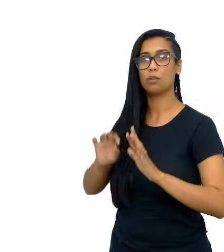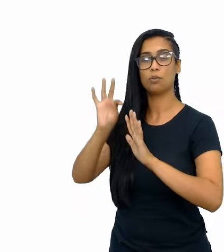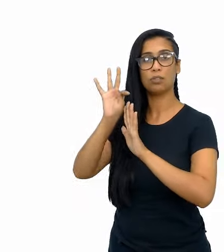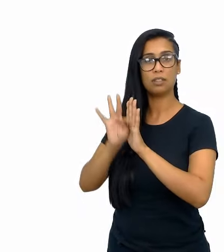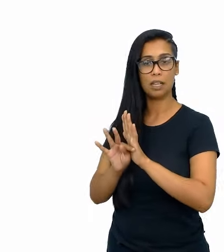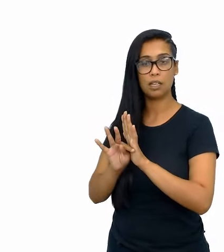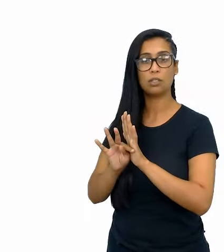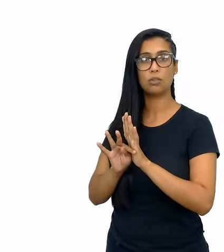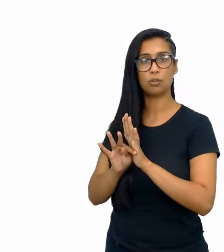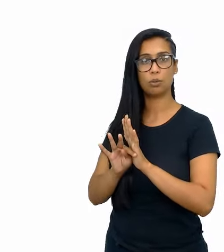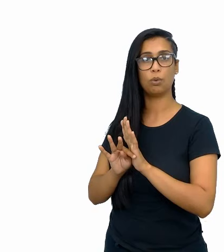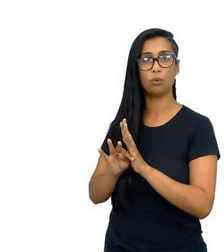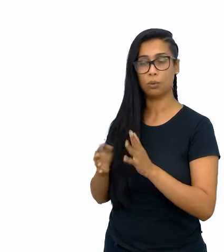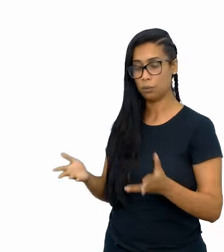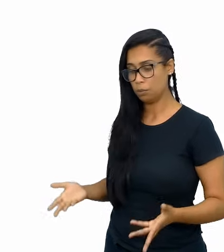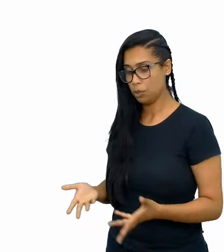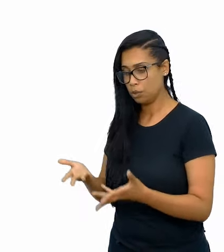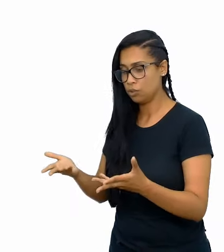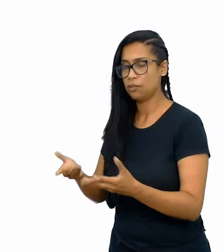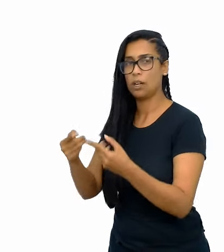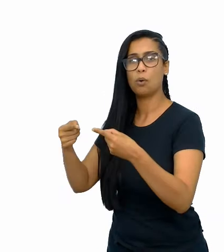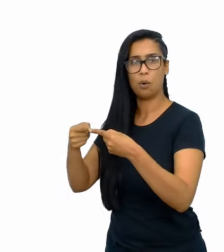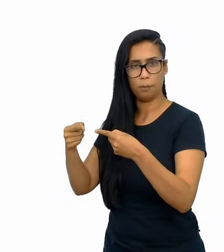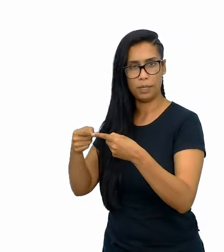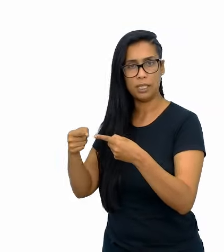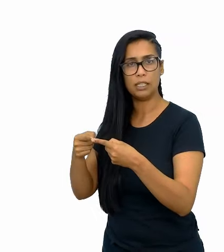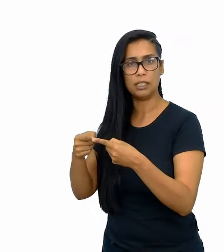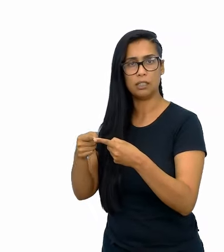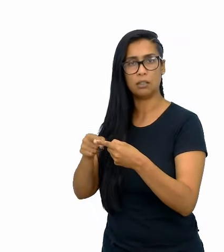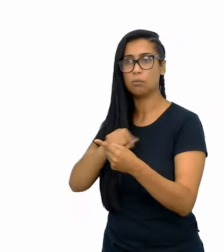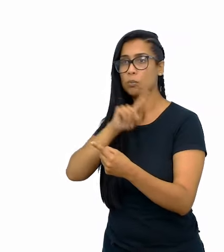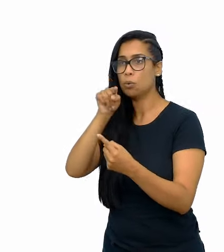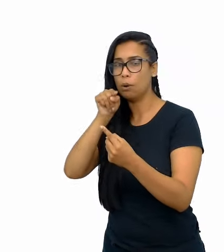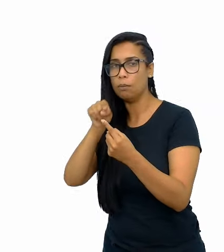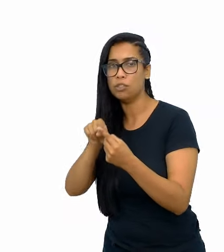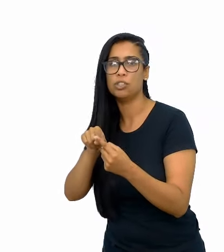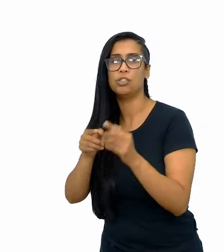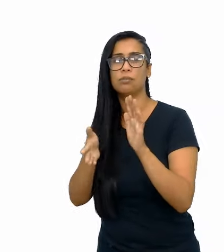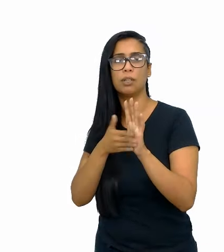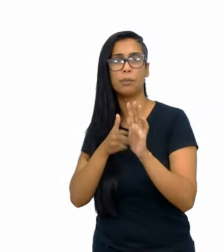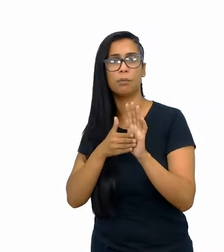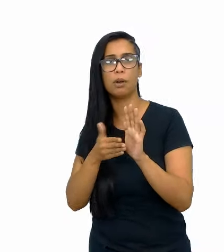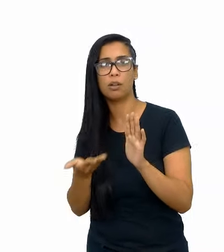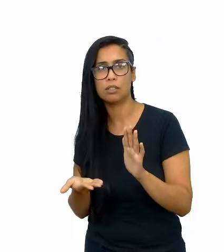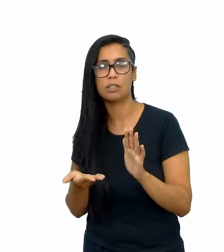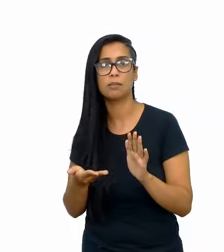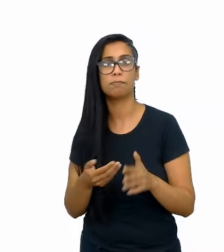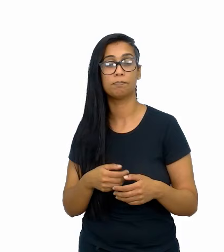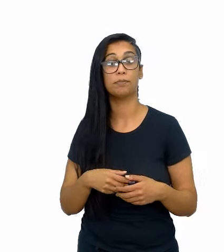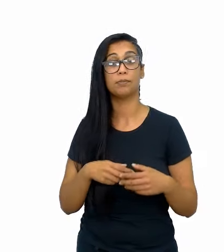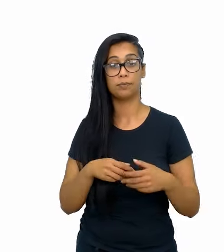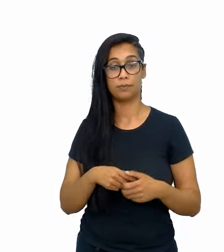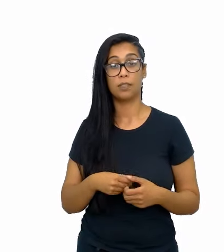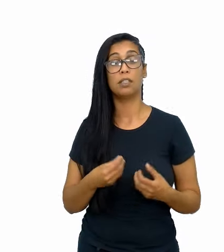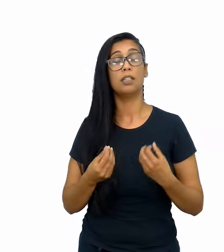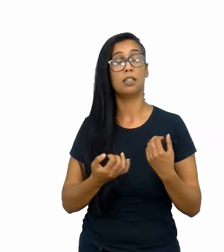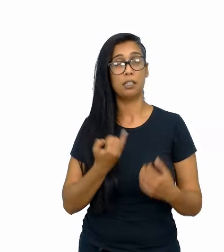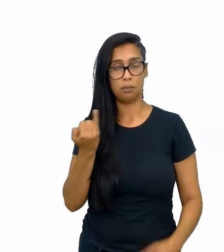do texto está coerente com a situação comunicativa. Então, a propor que o estudante faça esse movimento, ele assume